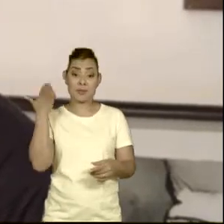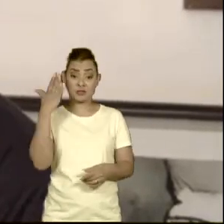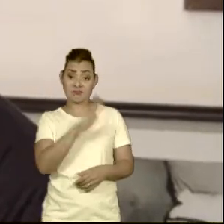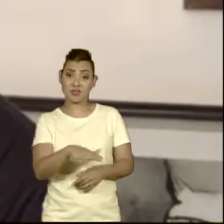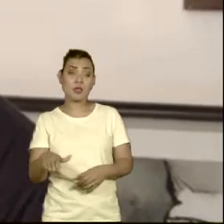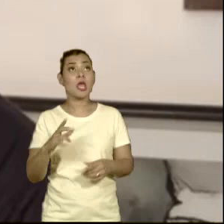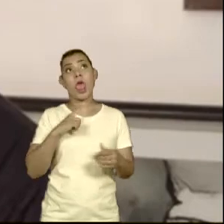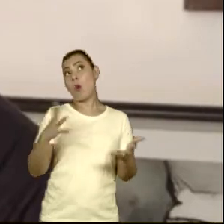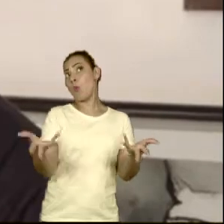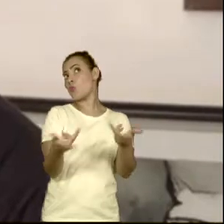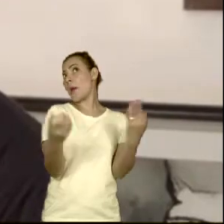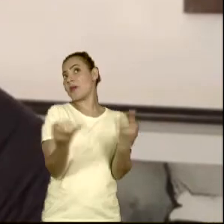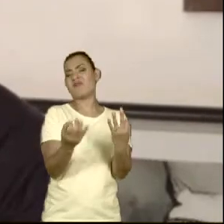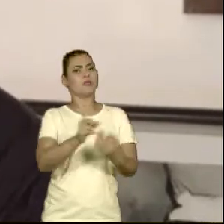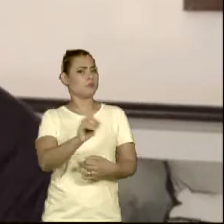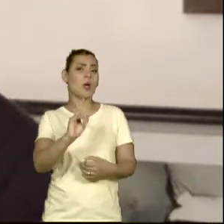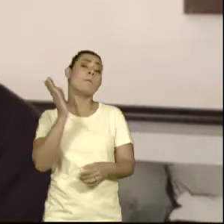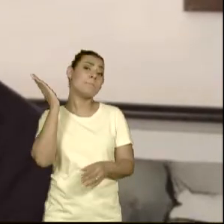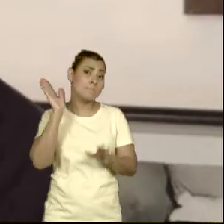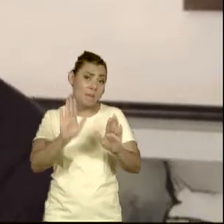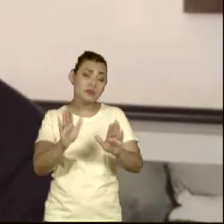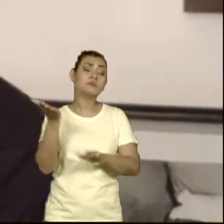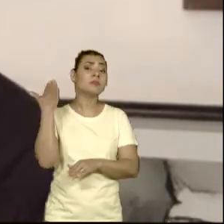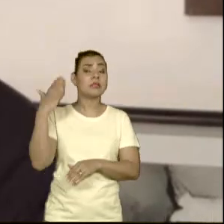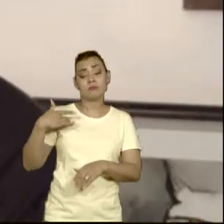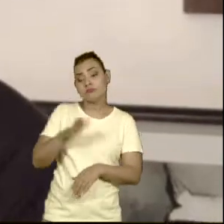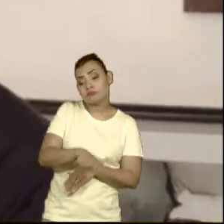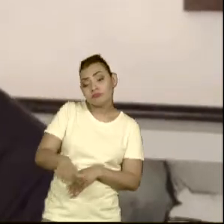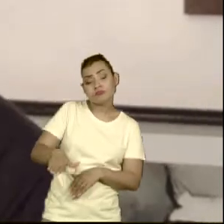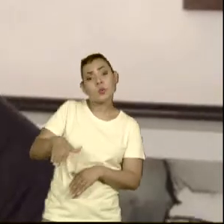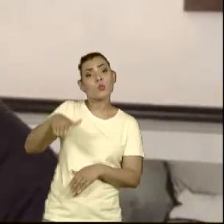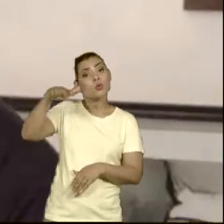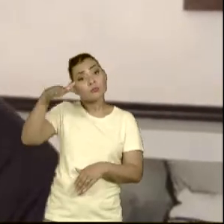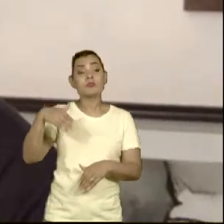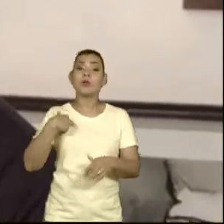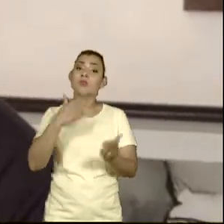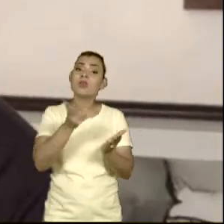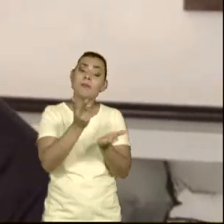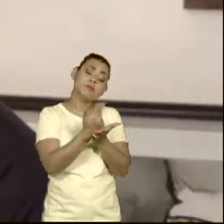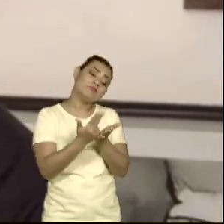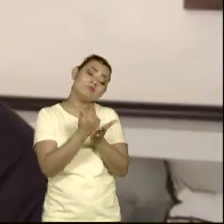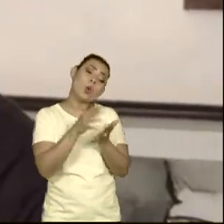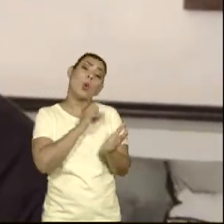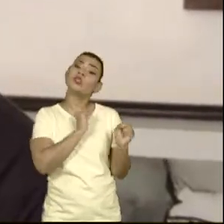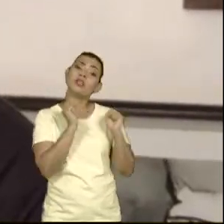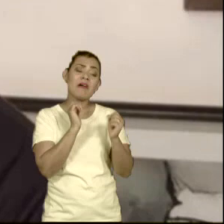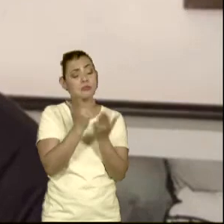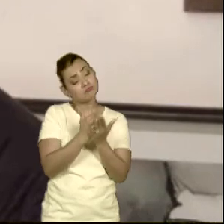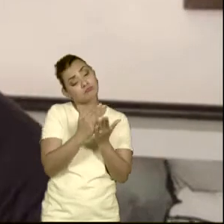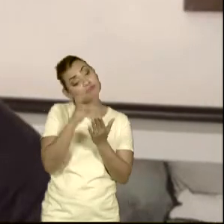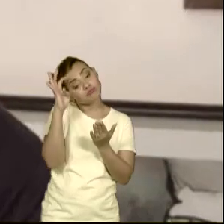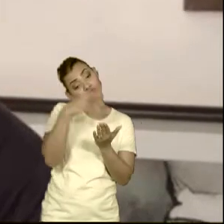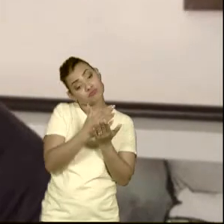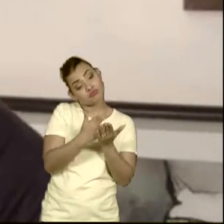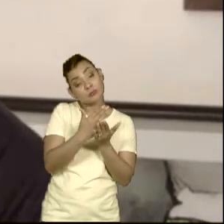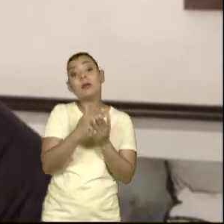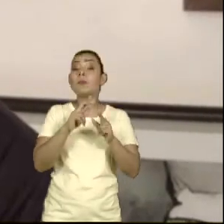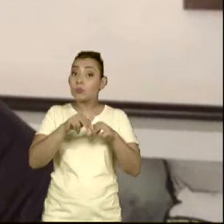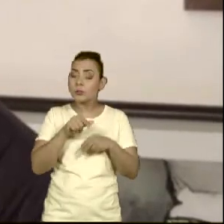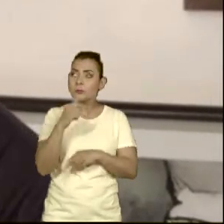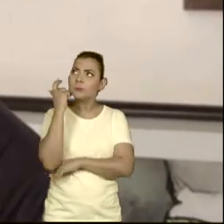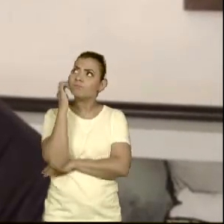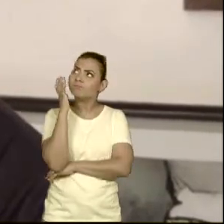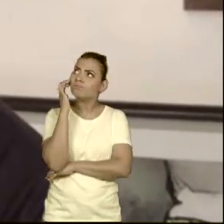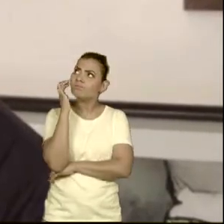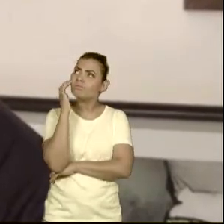eu não posso dizer para vocês que eu desenho bem, mas eu desenhava a vida inteira, eu gostava de desenhar, era uma coisa muito fácil para mim. E, por causa disso, eu